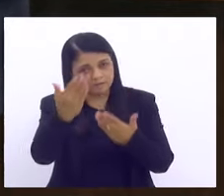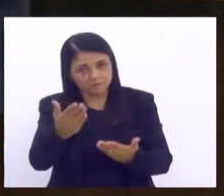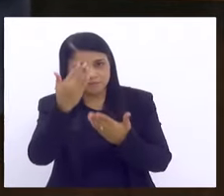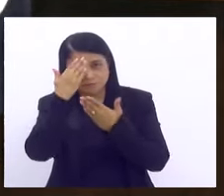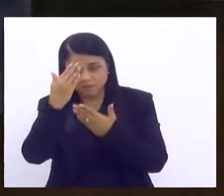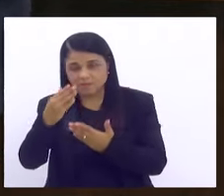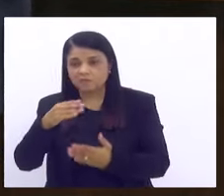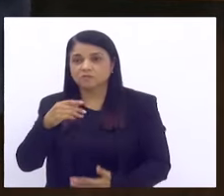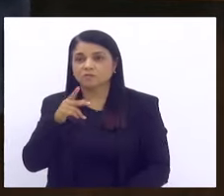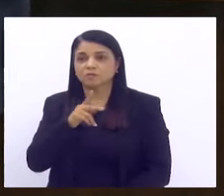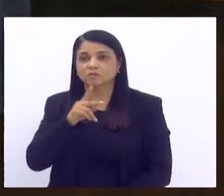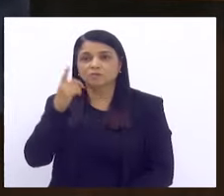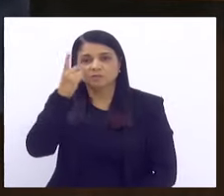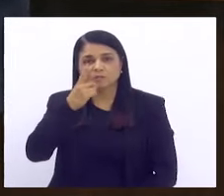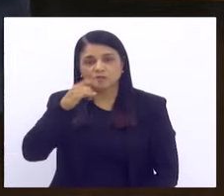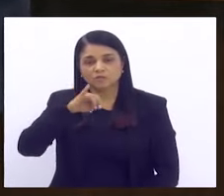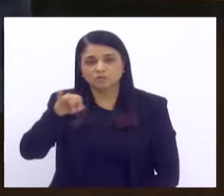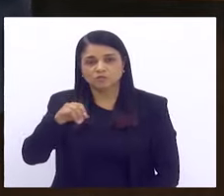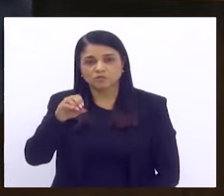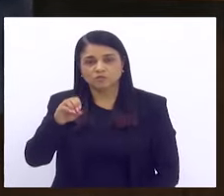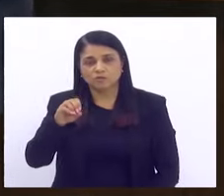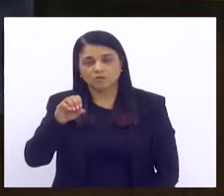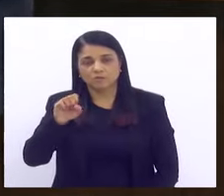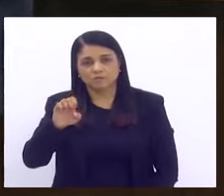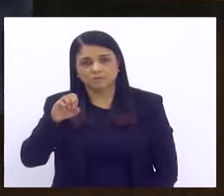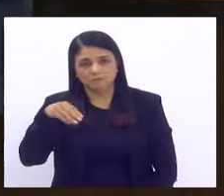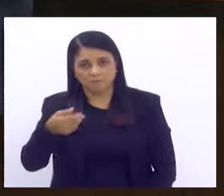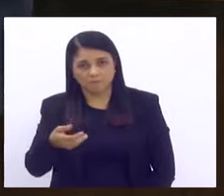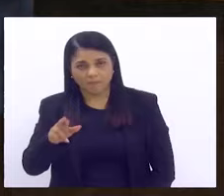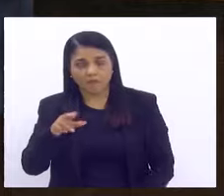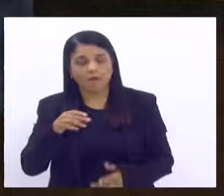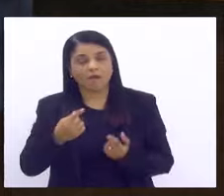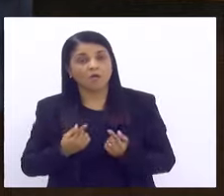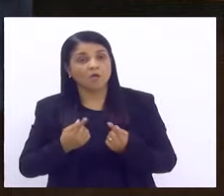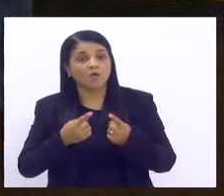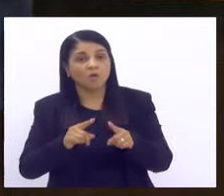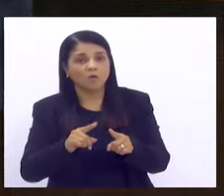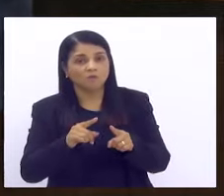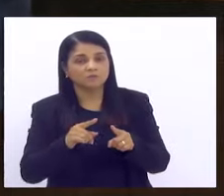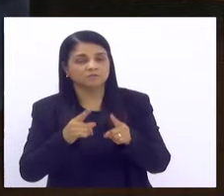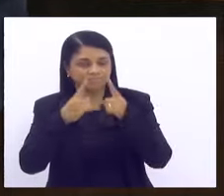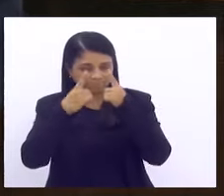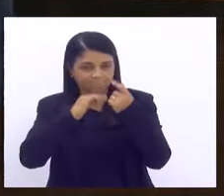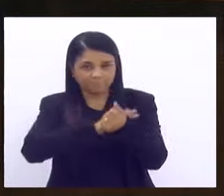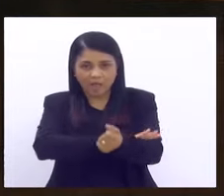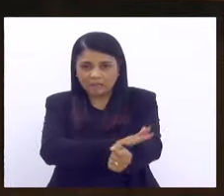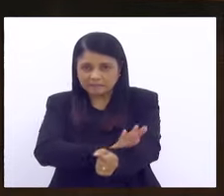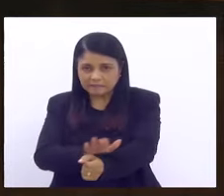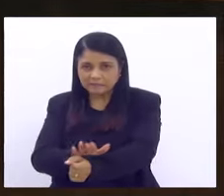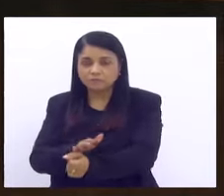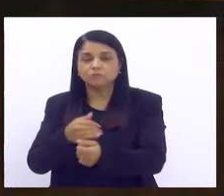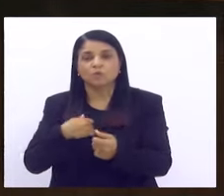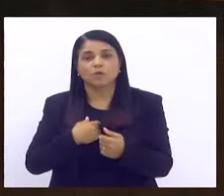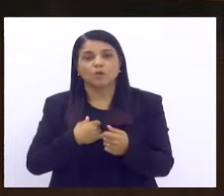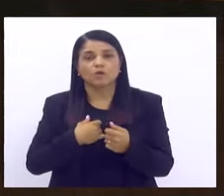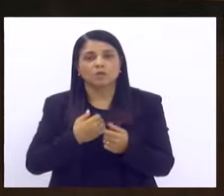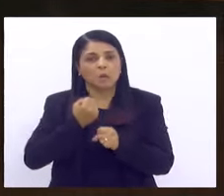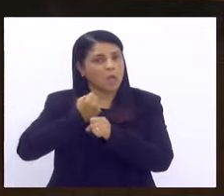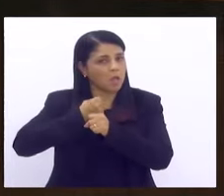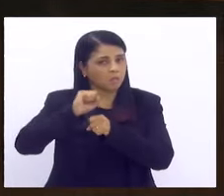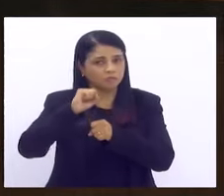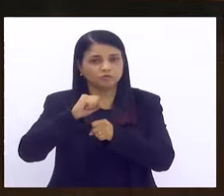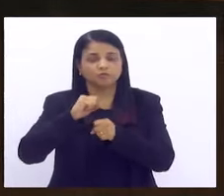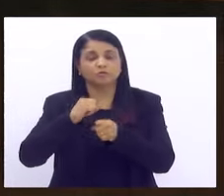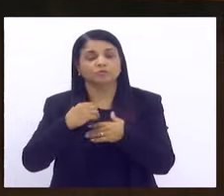que deu um parecer coerente pela Comissão de Combate ao Racismo. E repudio, não a súmula e os procedimentos